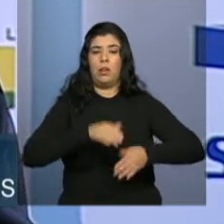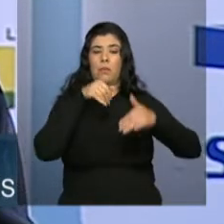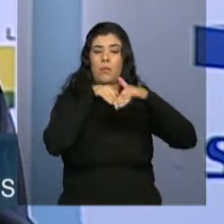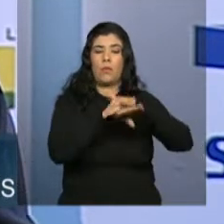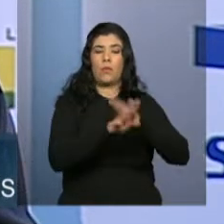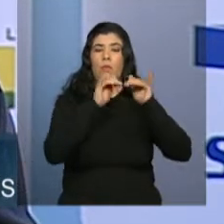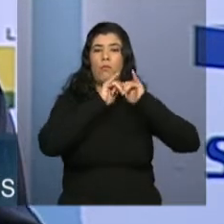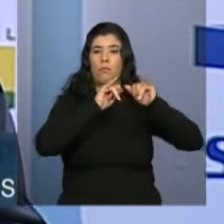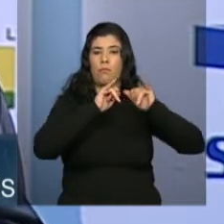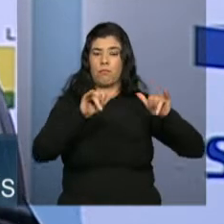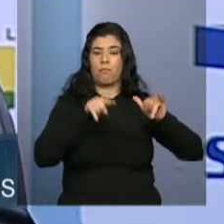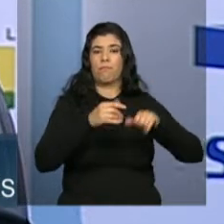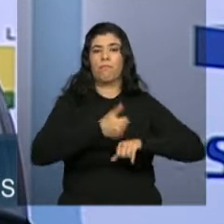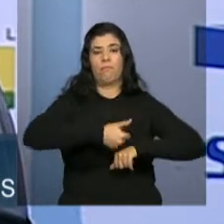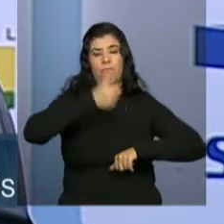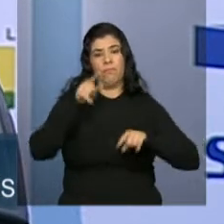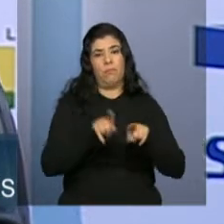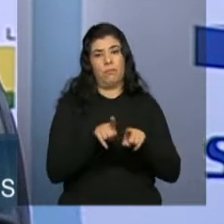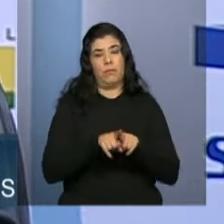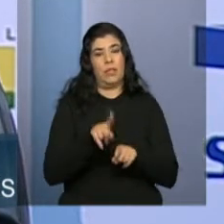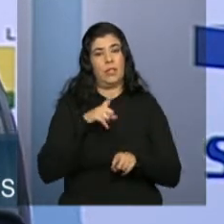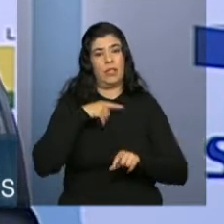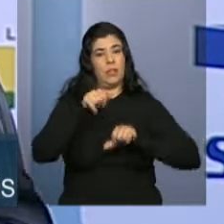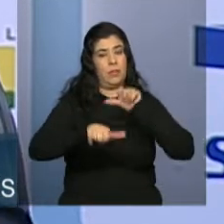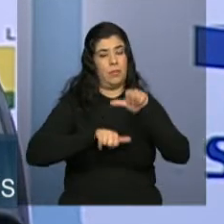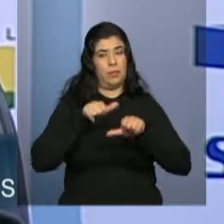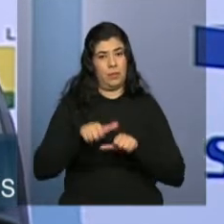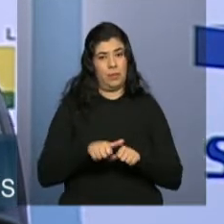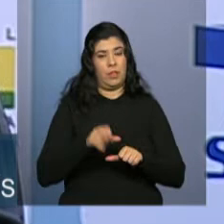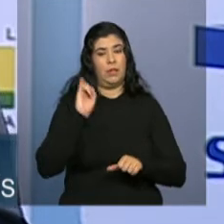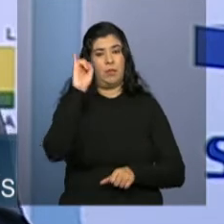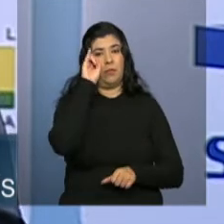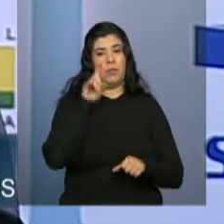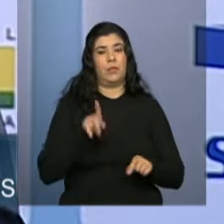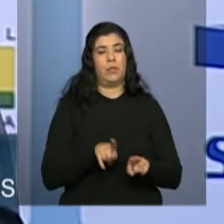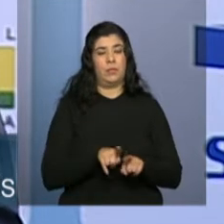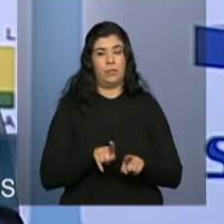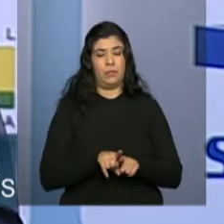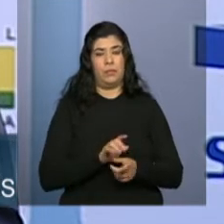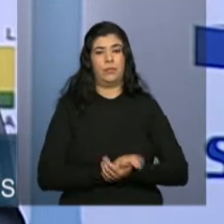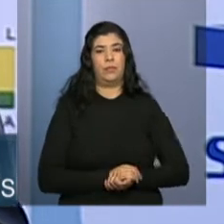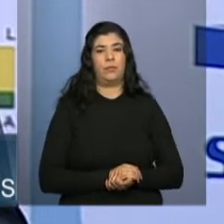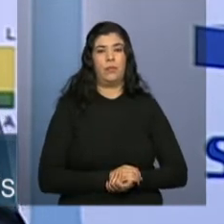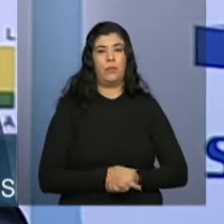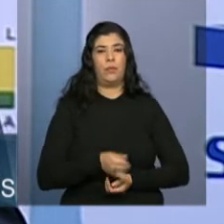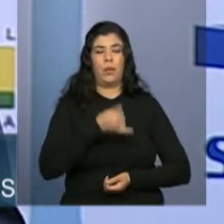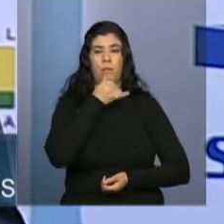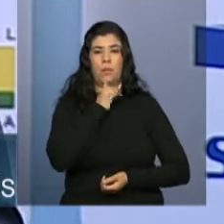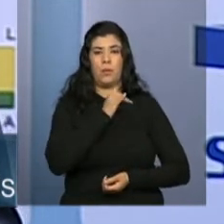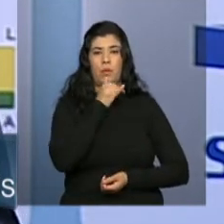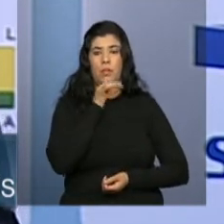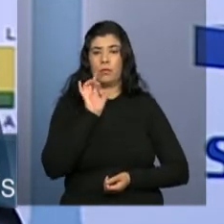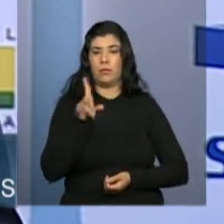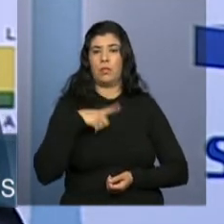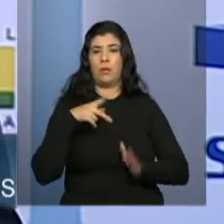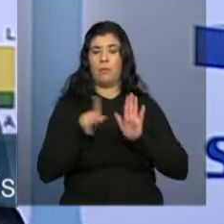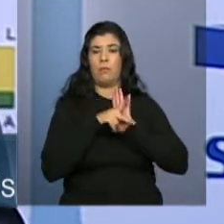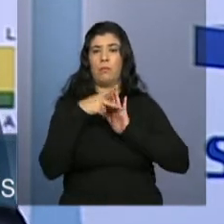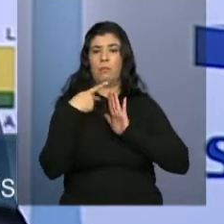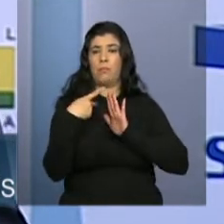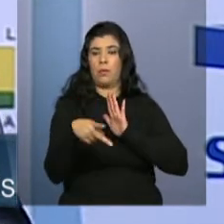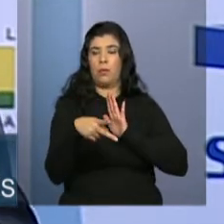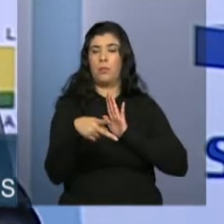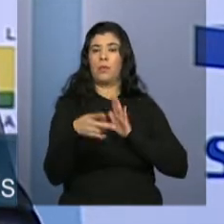várias ações para melhorar ão aí tem uma mudança importante Efa é por exemplo só vale pela própria natureza